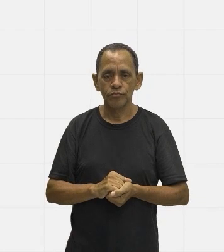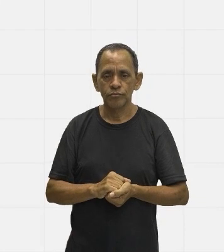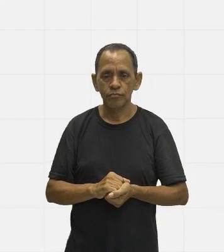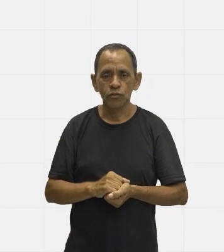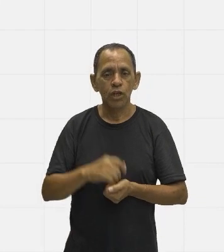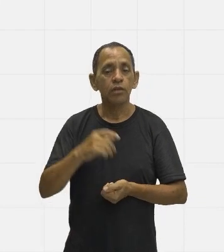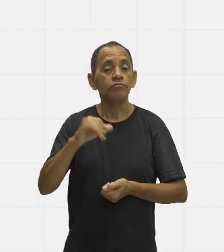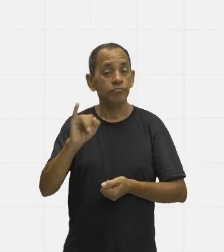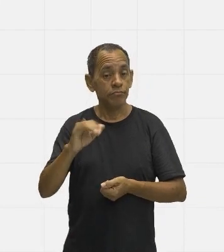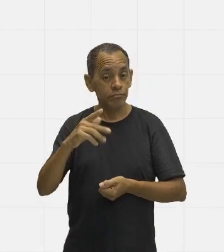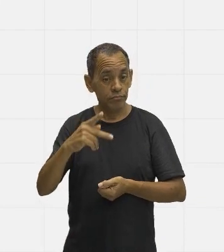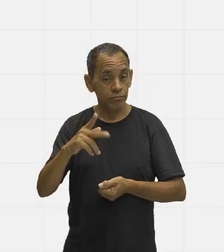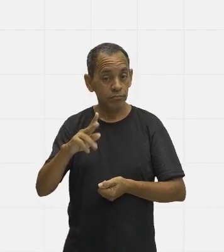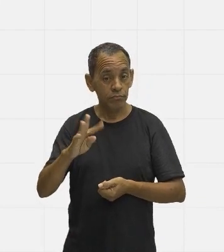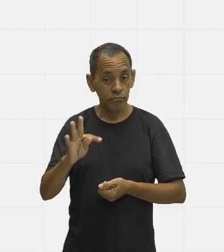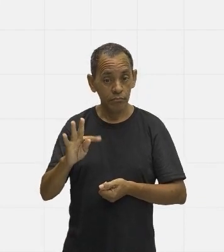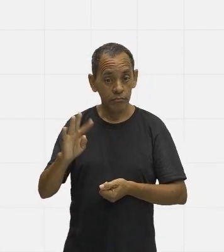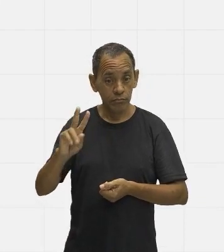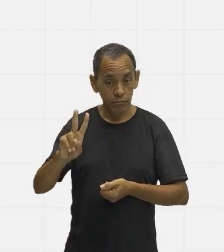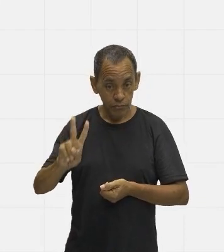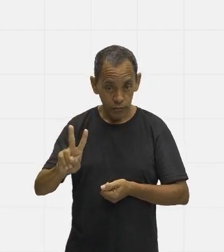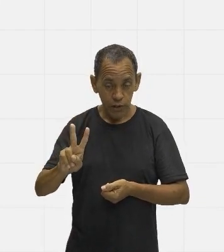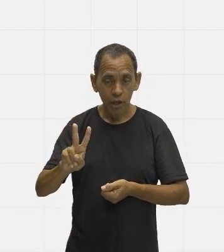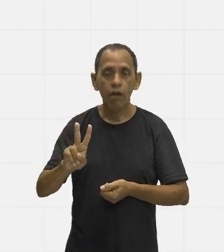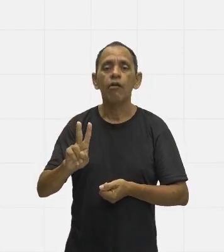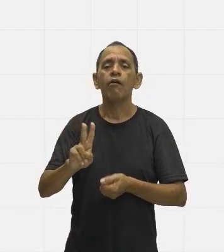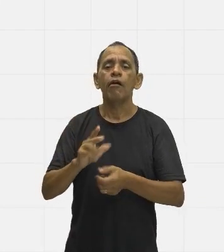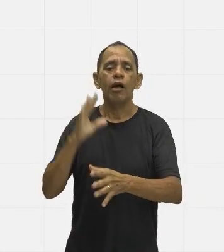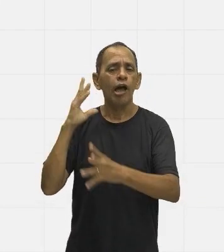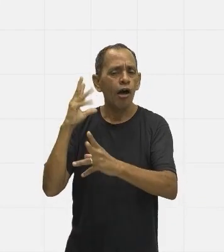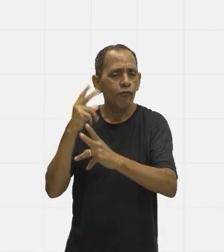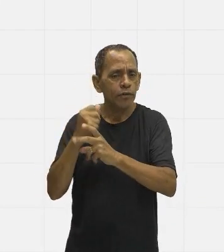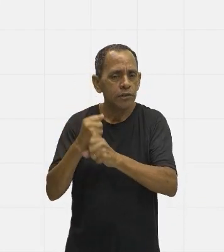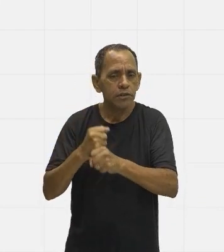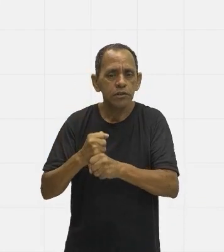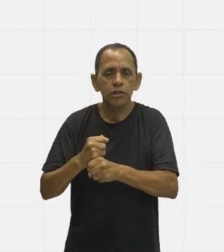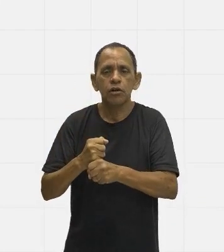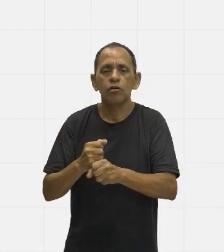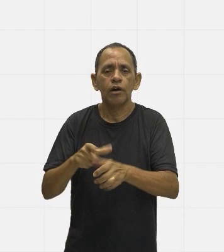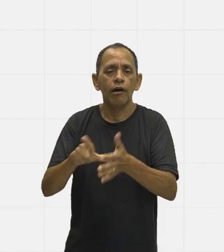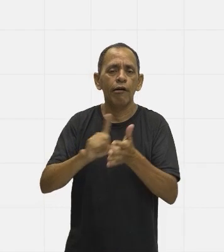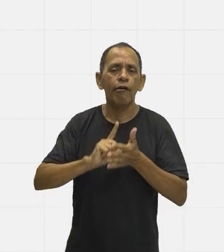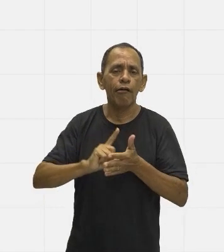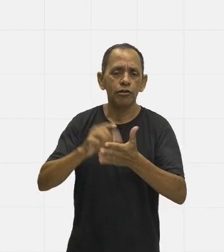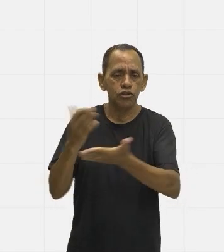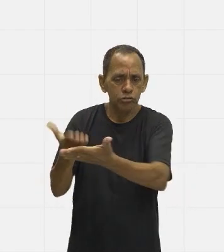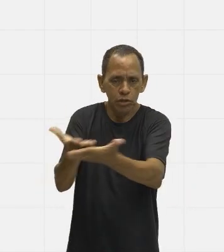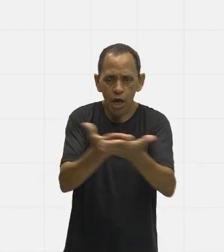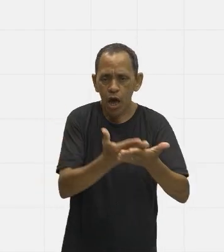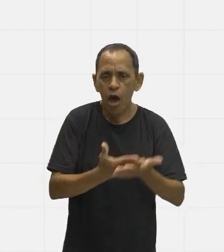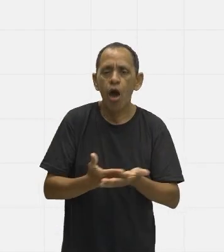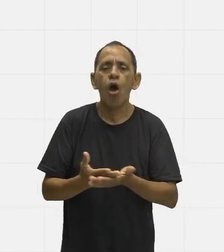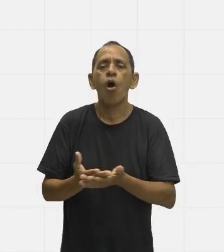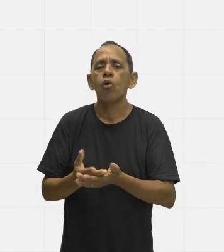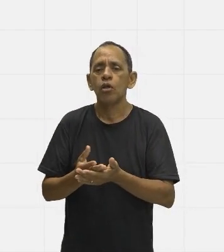aula de revisão 2 em todas as séries. Antes do intervalo, verificar horário de transmissão,